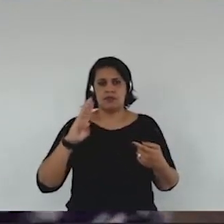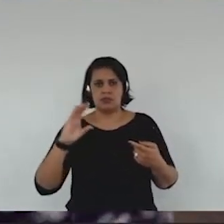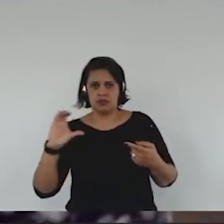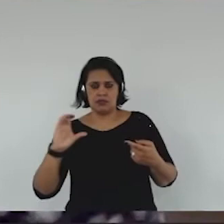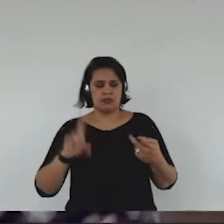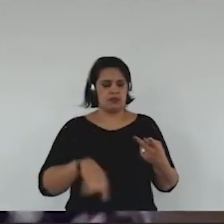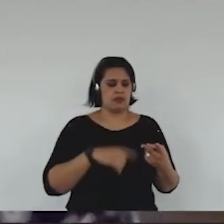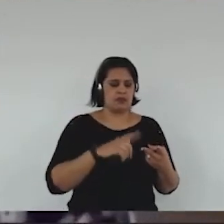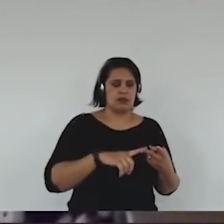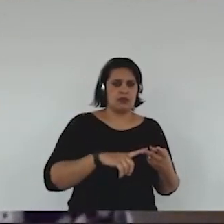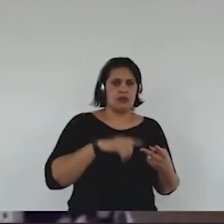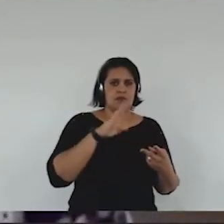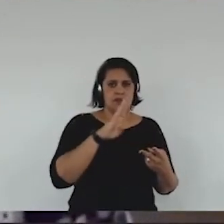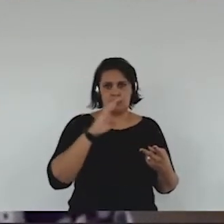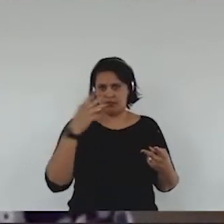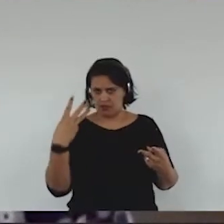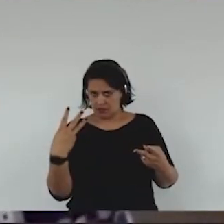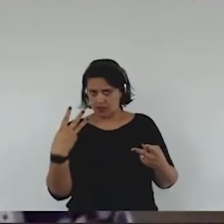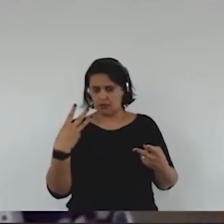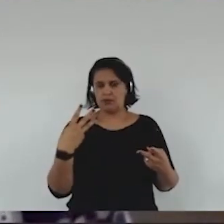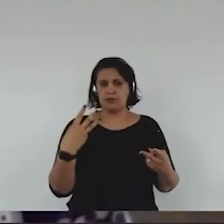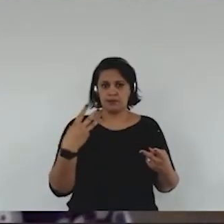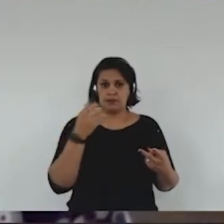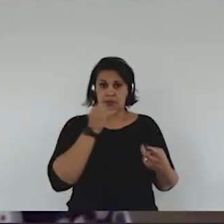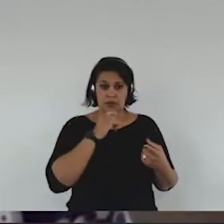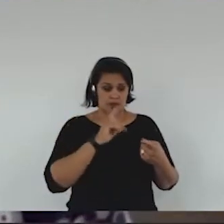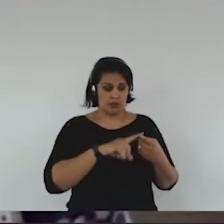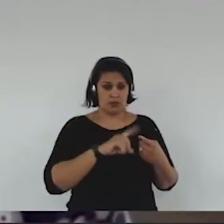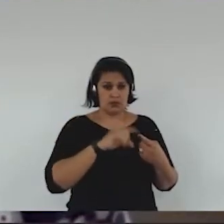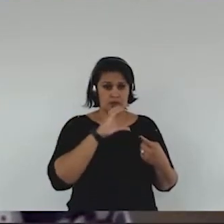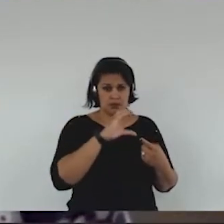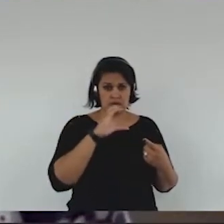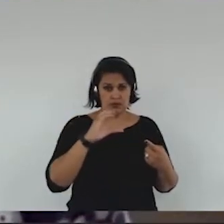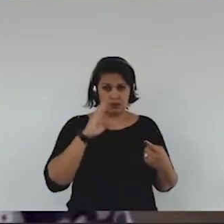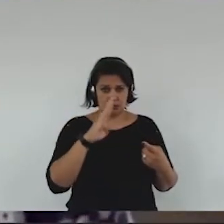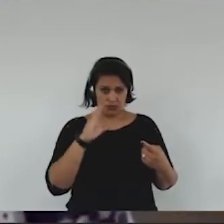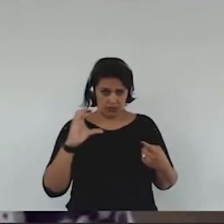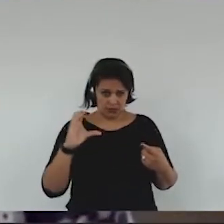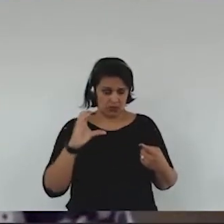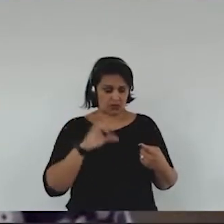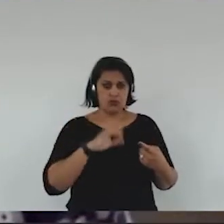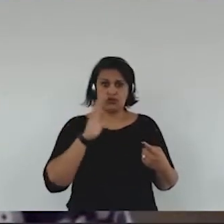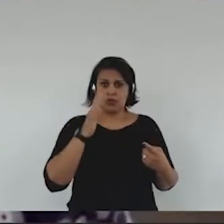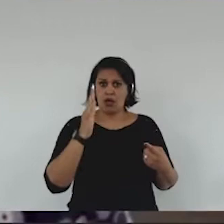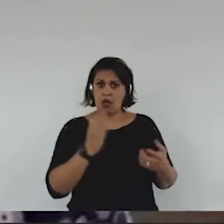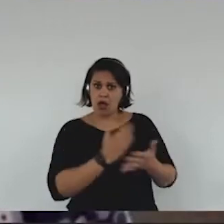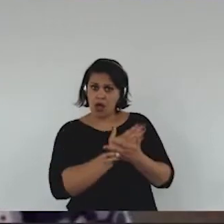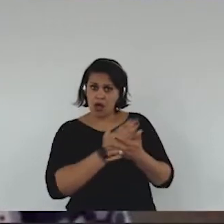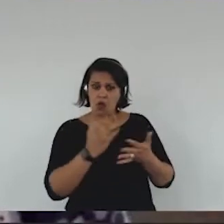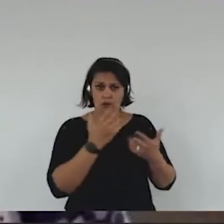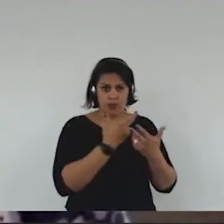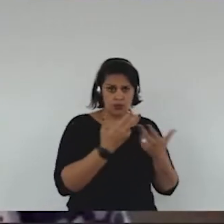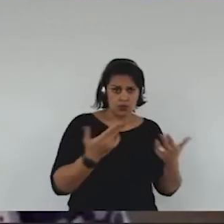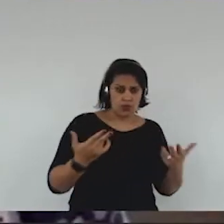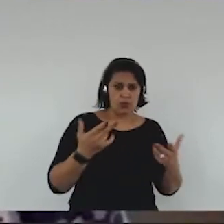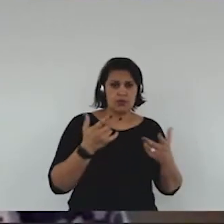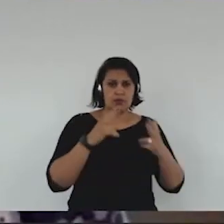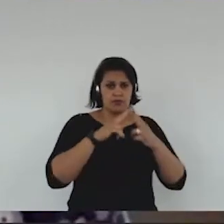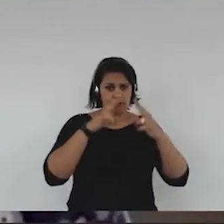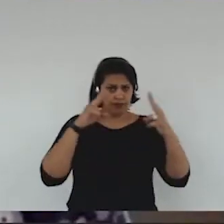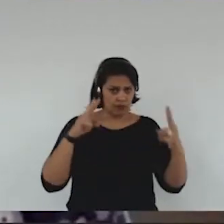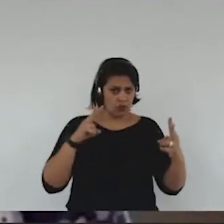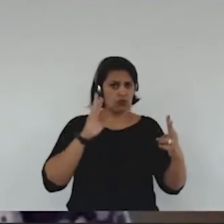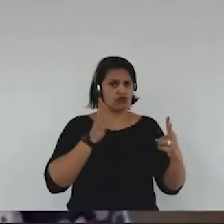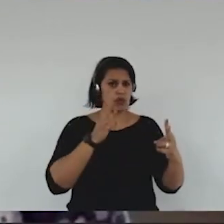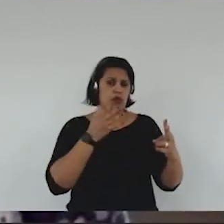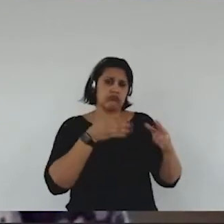B3, que já tinham, a CCBC, por exemplo, já tinha parte dos seus procedimentos seguindo da forma virtual,